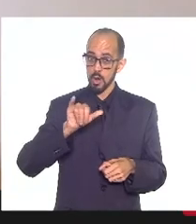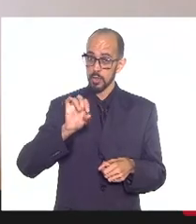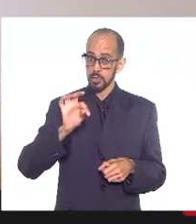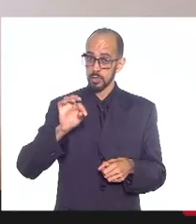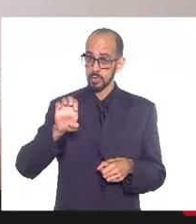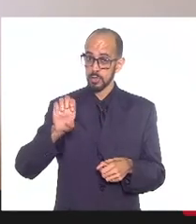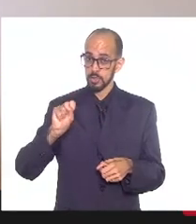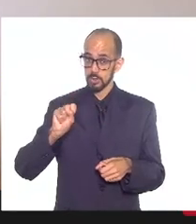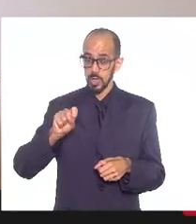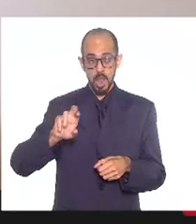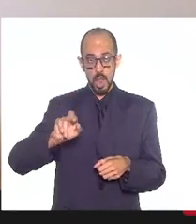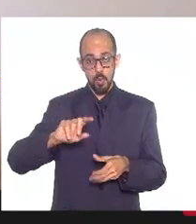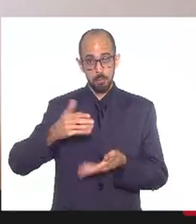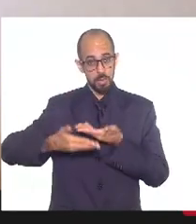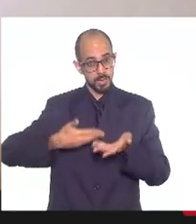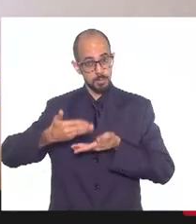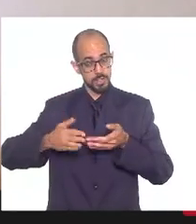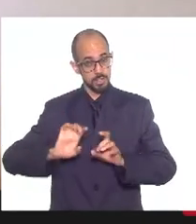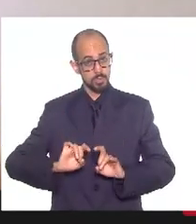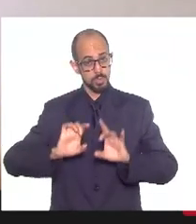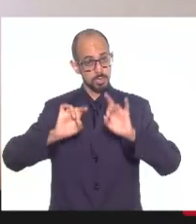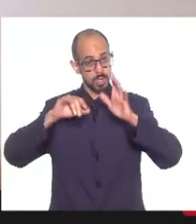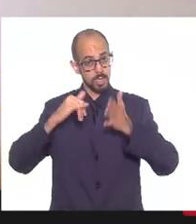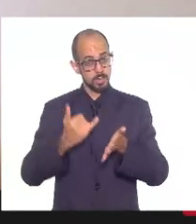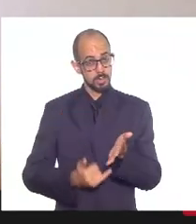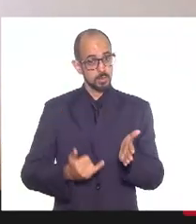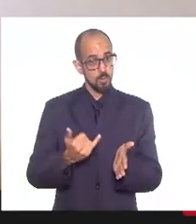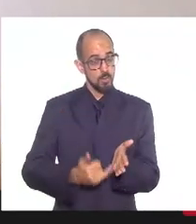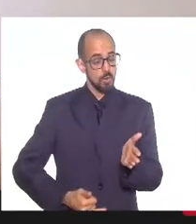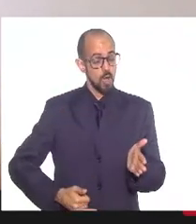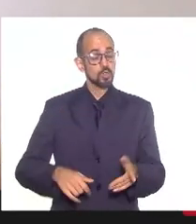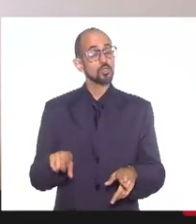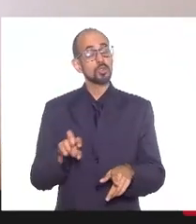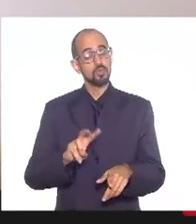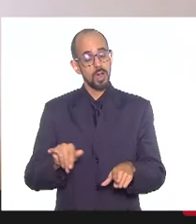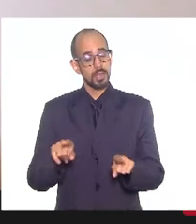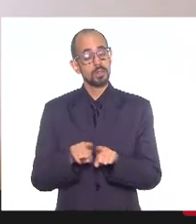os tributos que iriam também